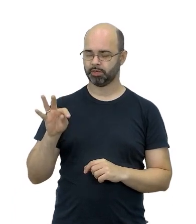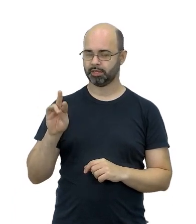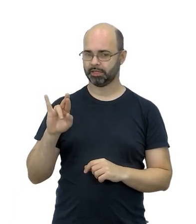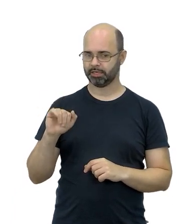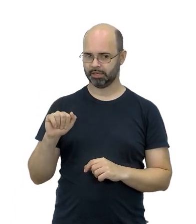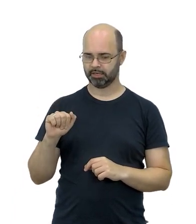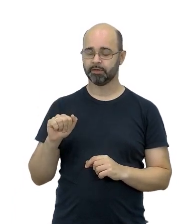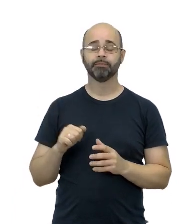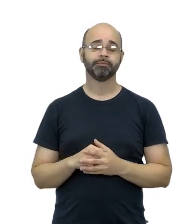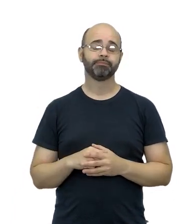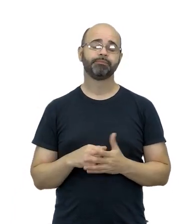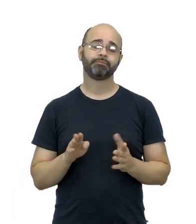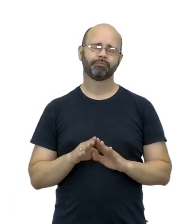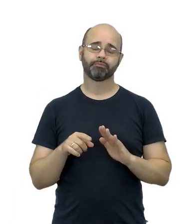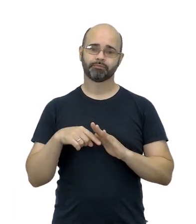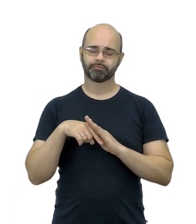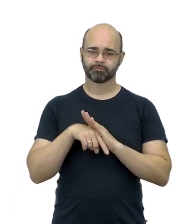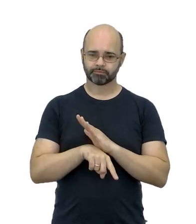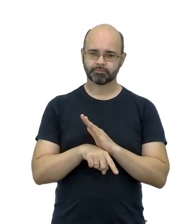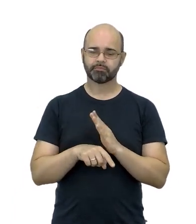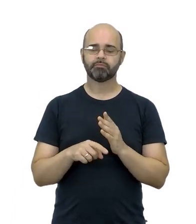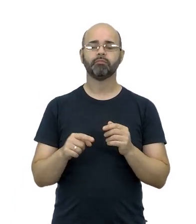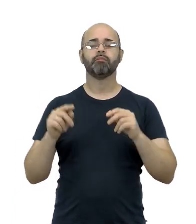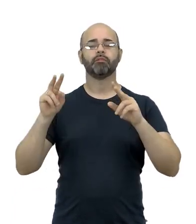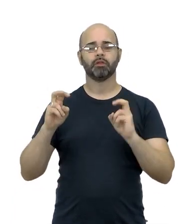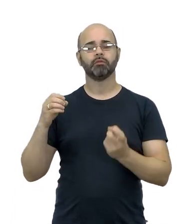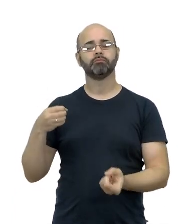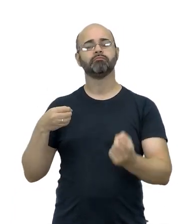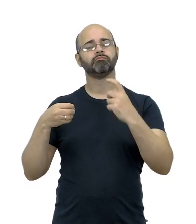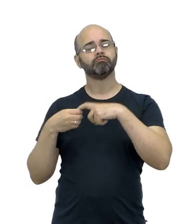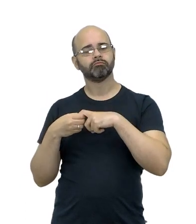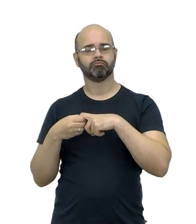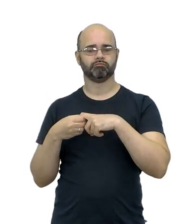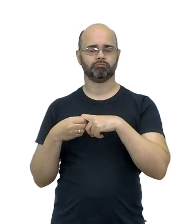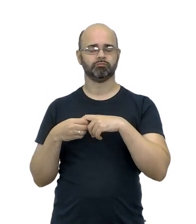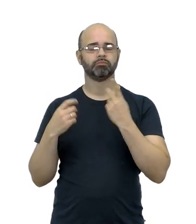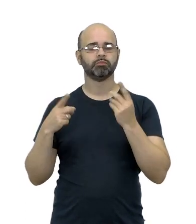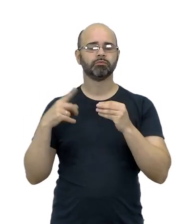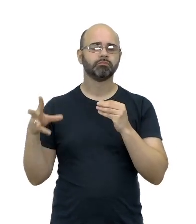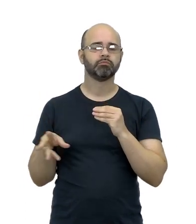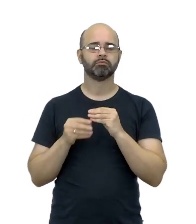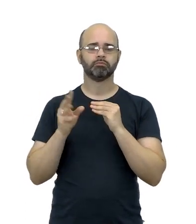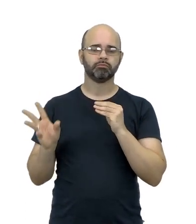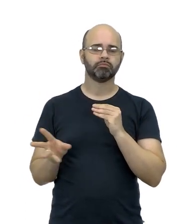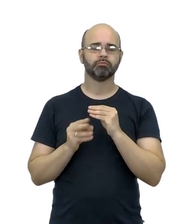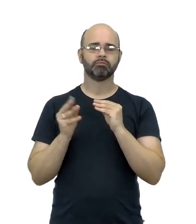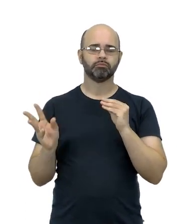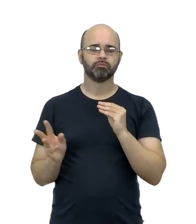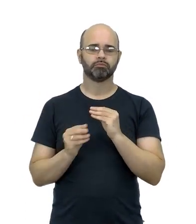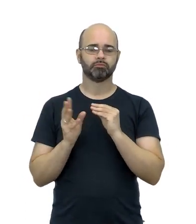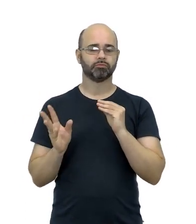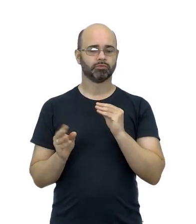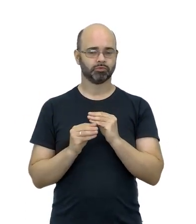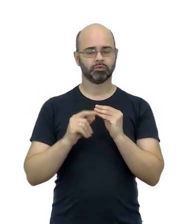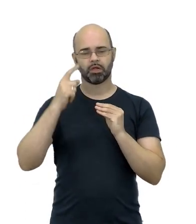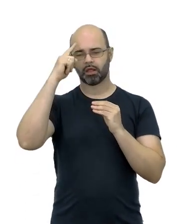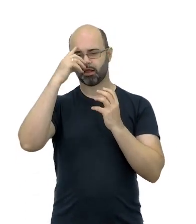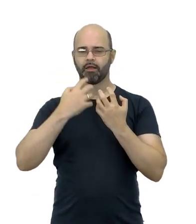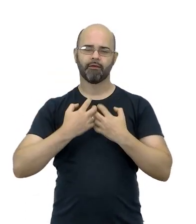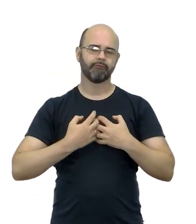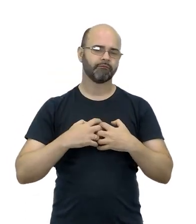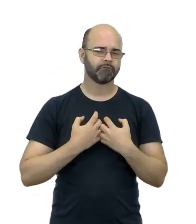né, e retomar o tema de geometria, trazendo novos elementos aqui no fundo de reflexão